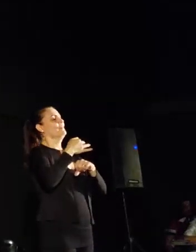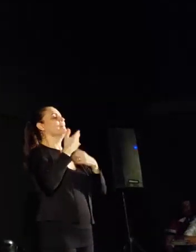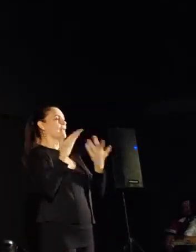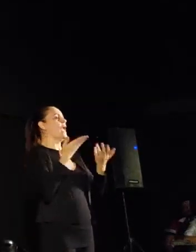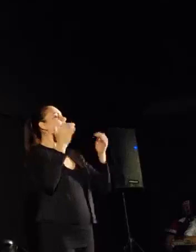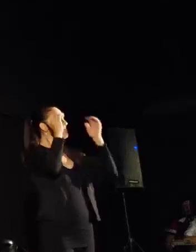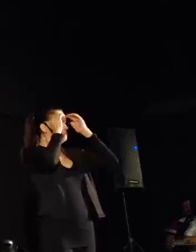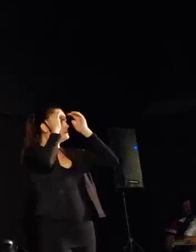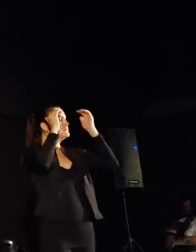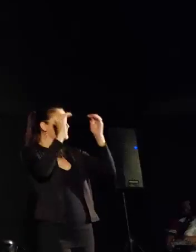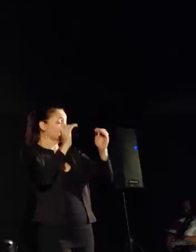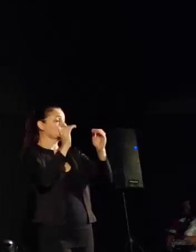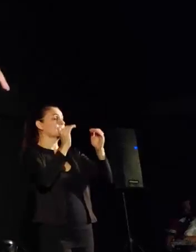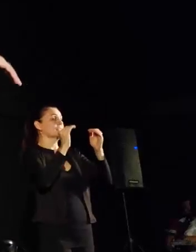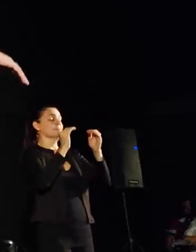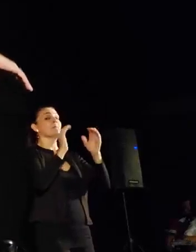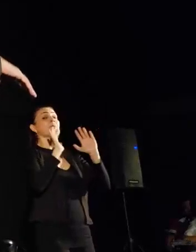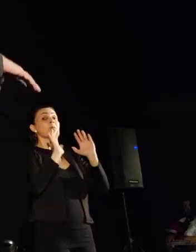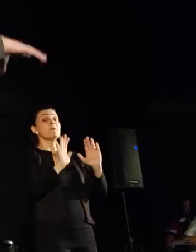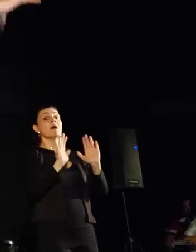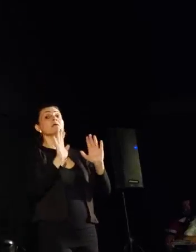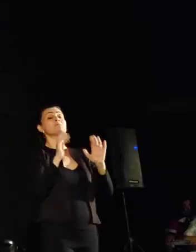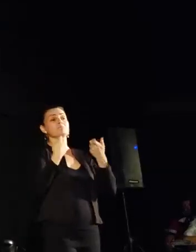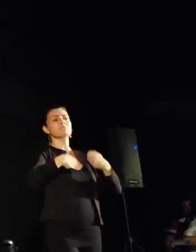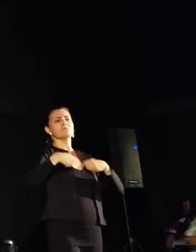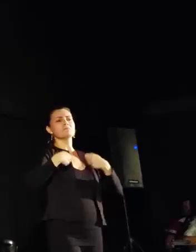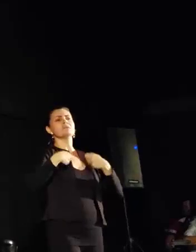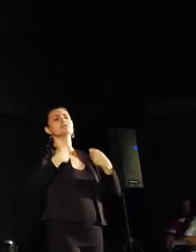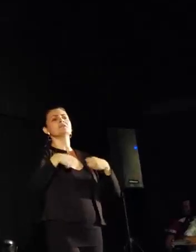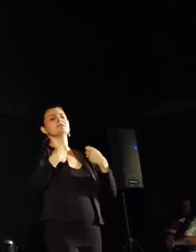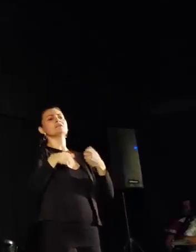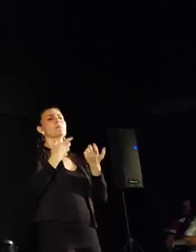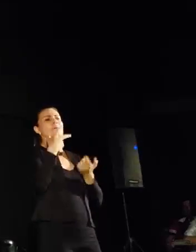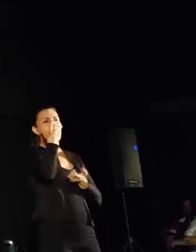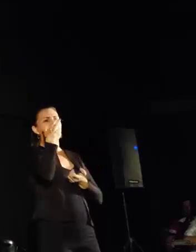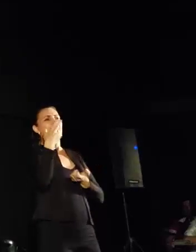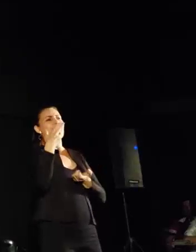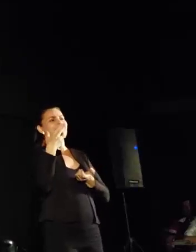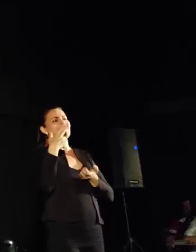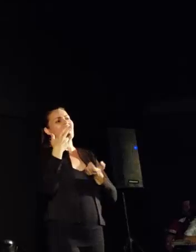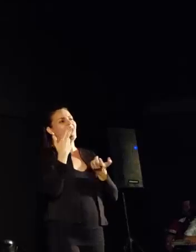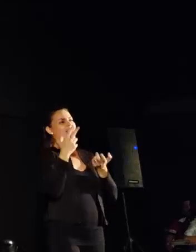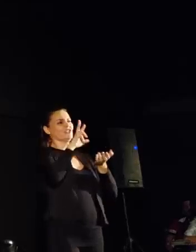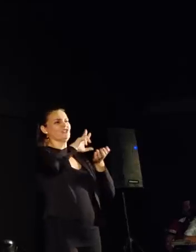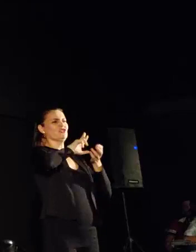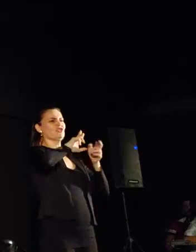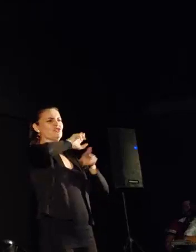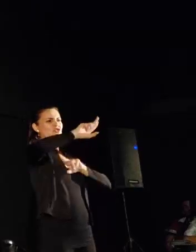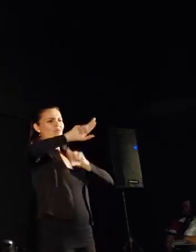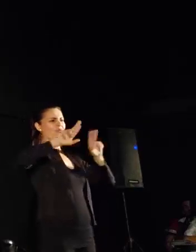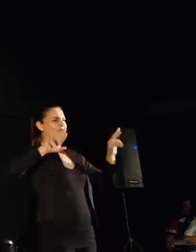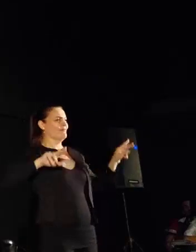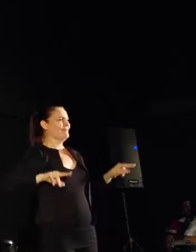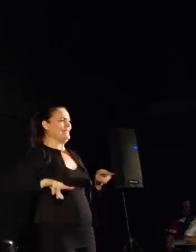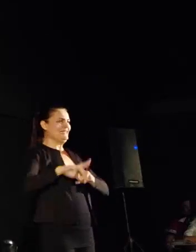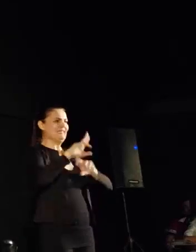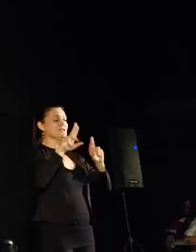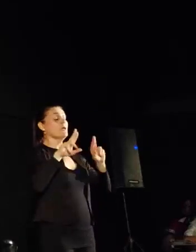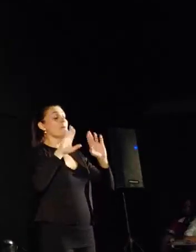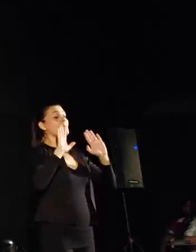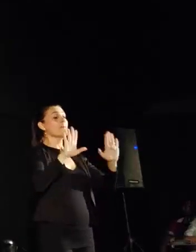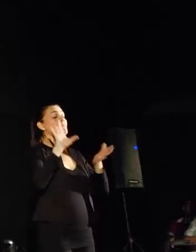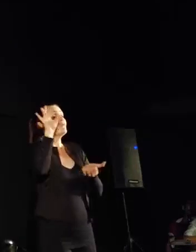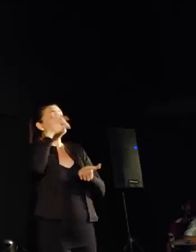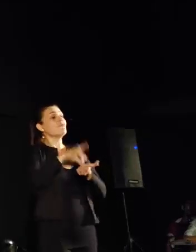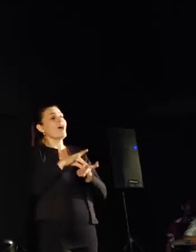respeitada precise estar em situação completamente anômala por todos os lados. Mas o fato é,